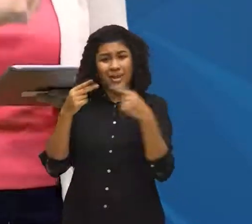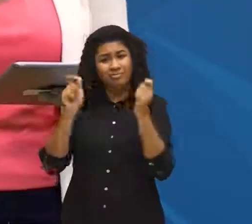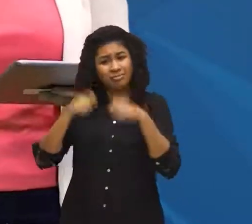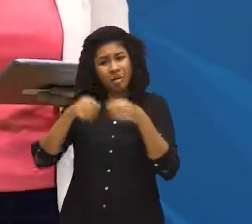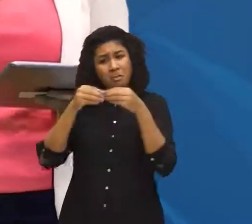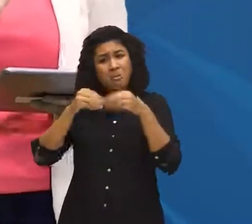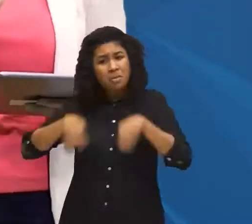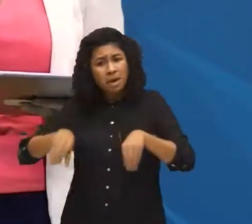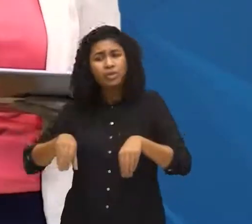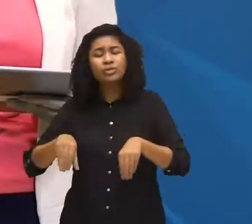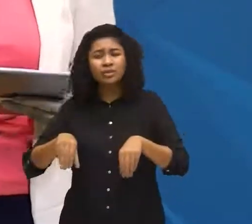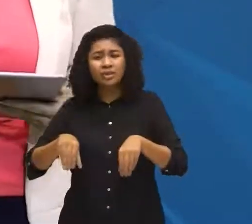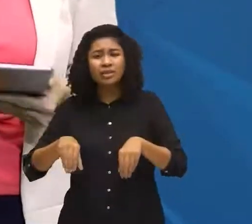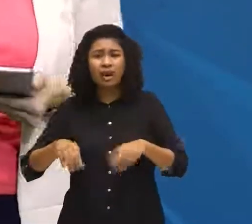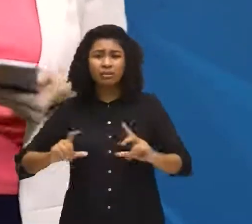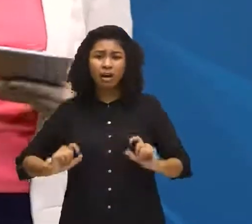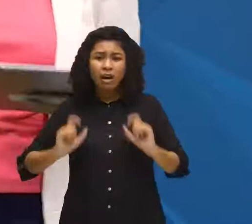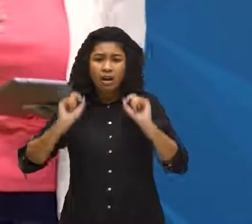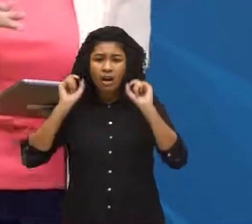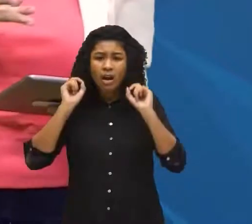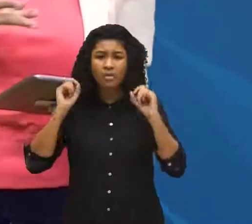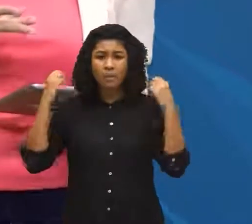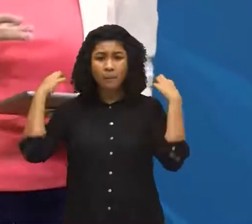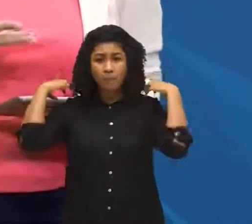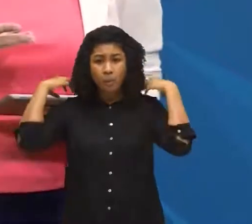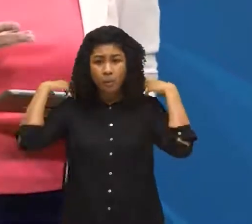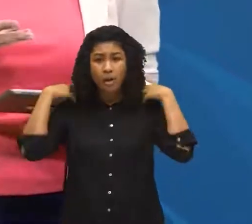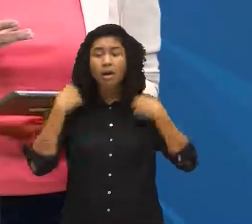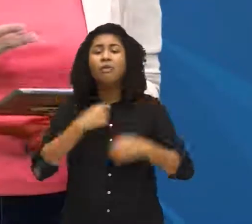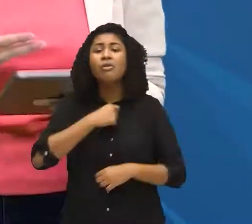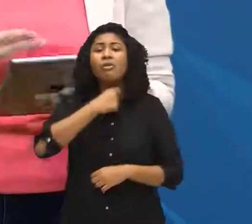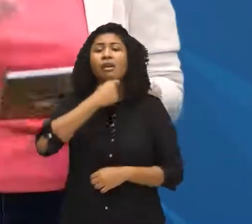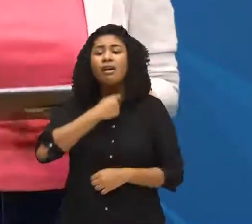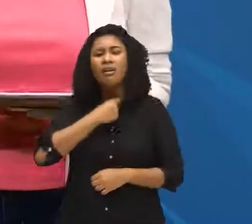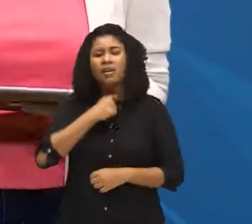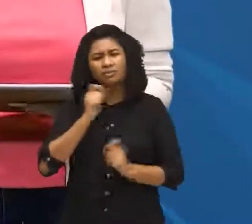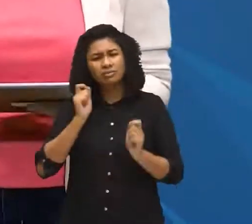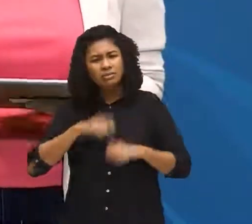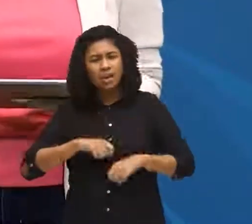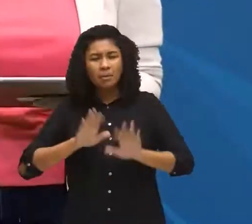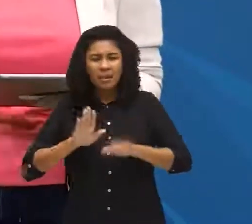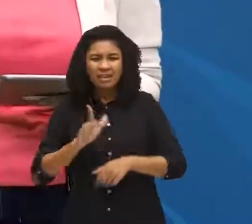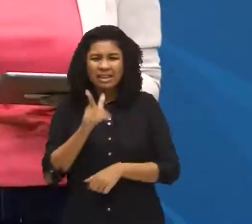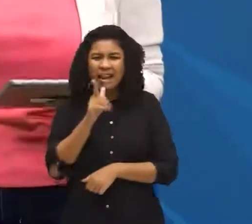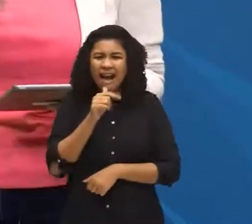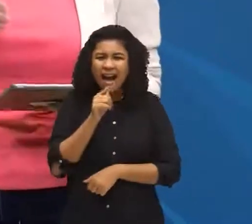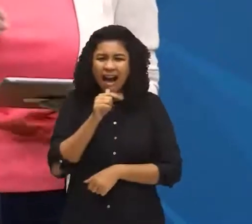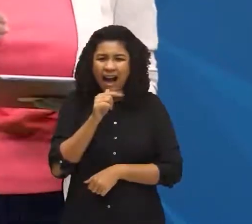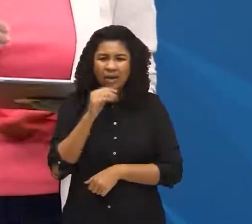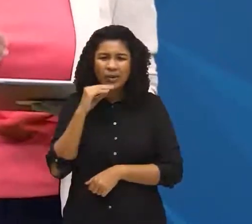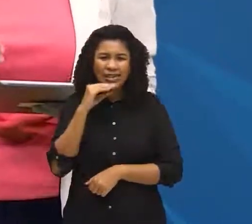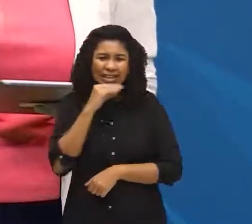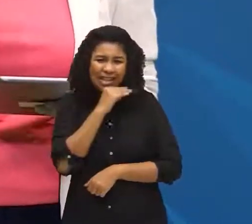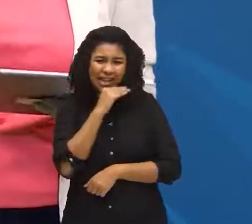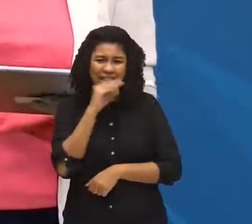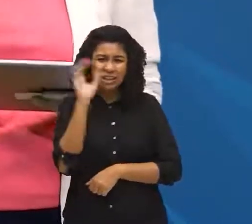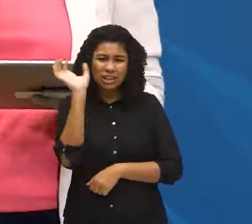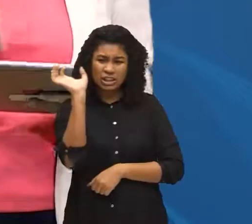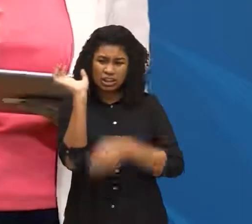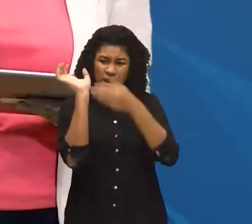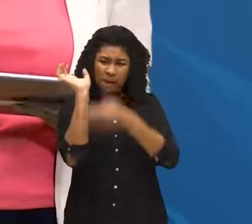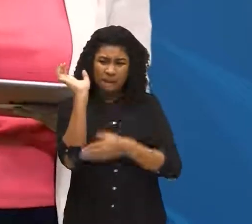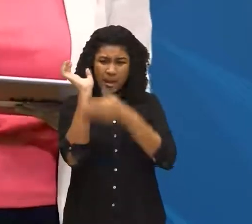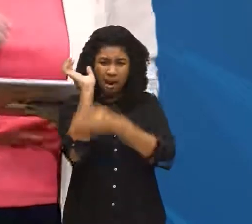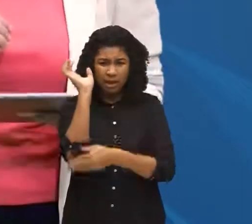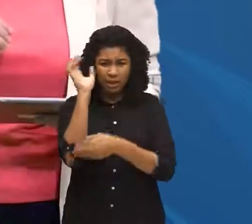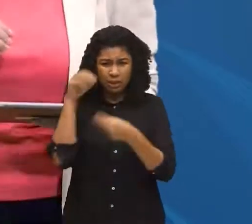são substâncias nocivas, mas dizer que água quente, né, de abacaxi previne ou mata